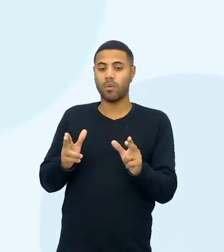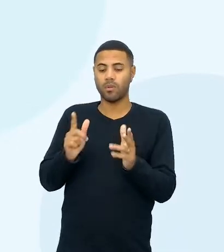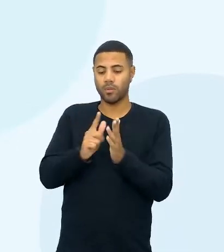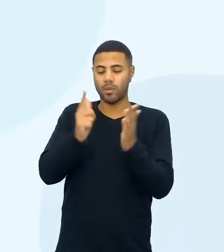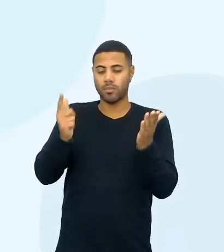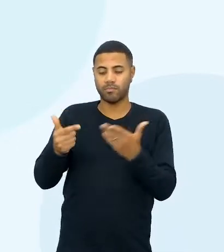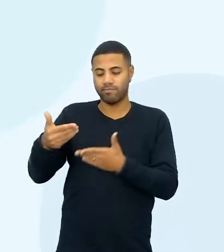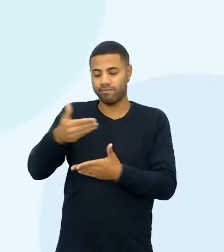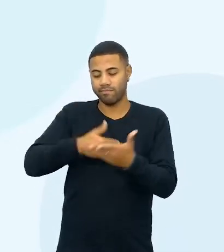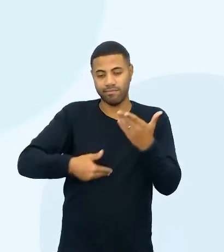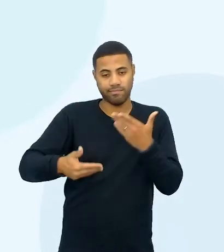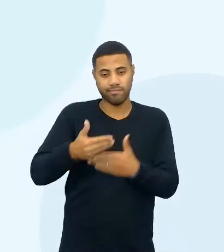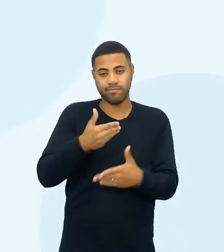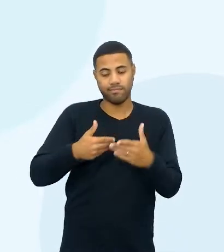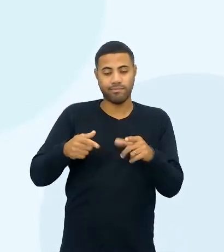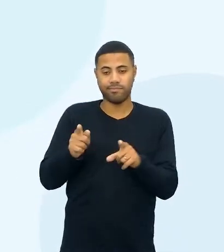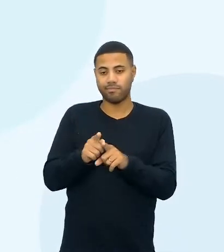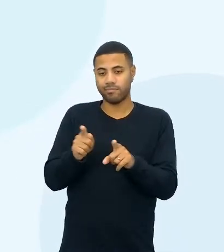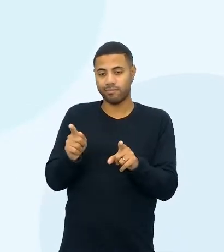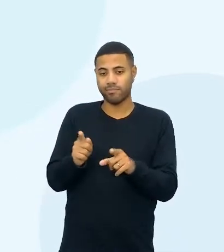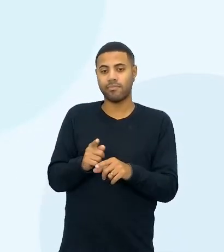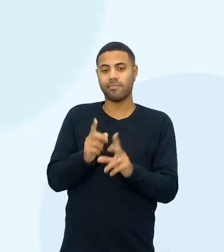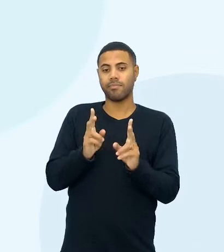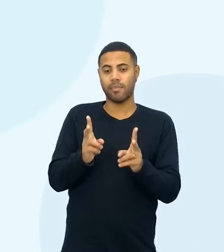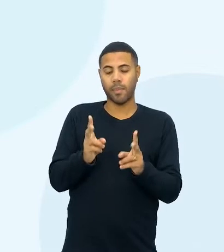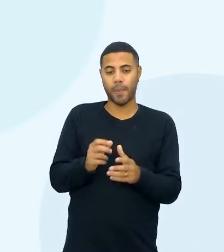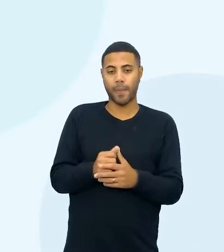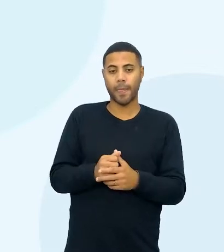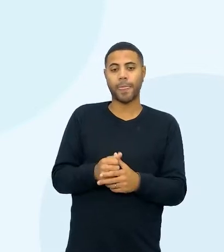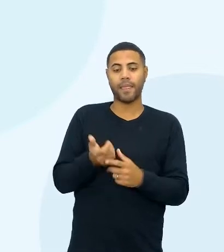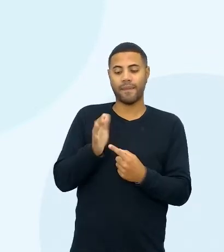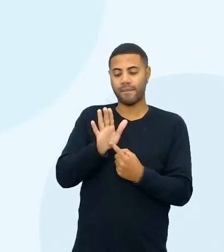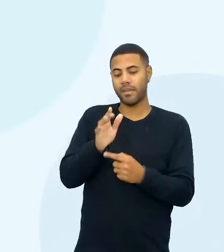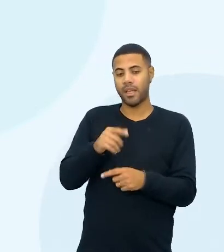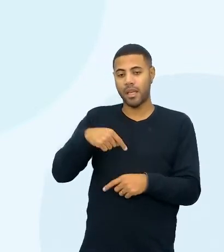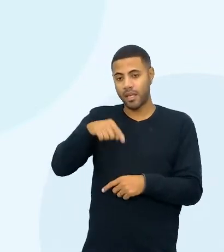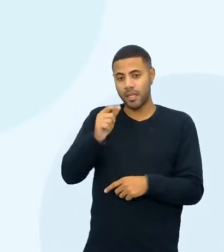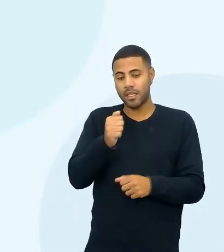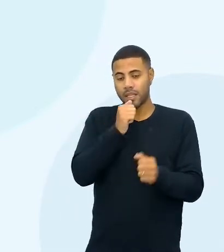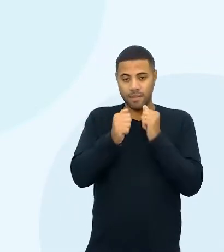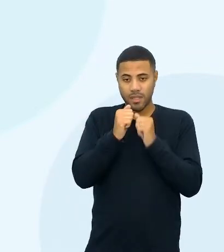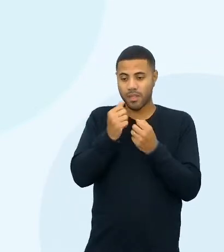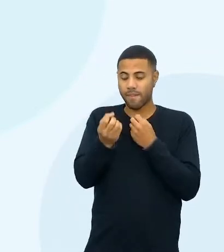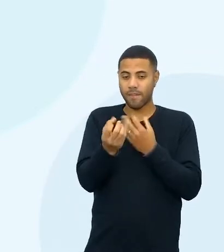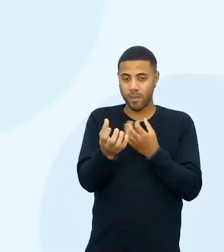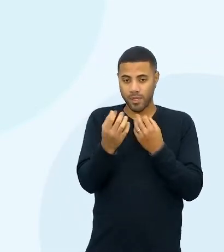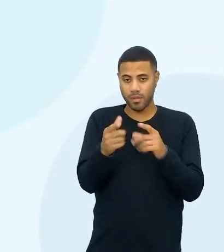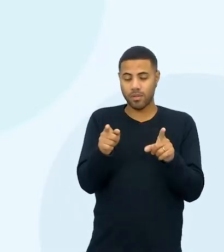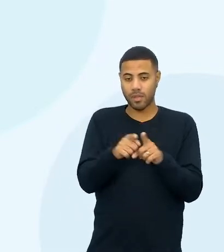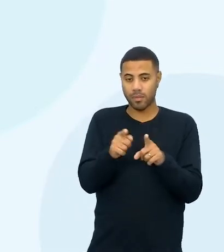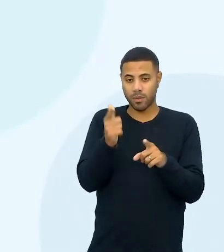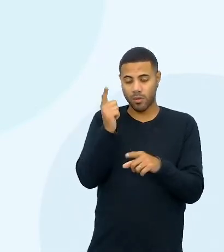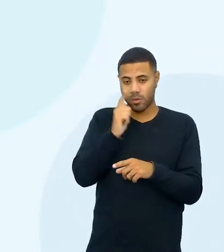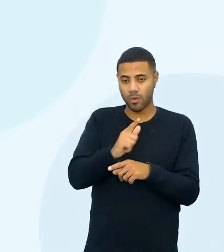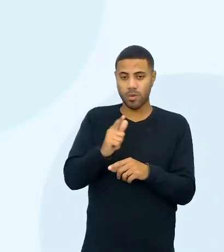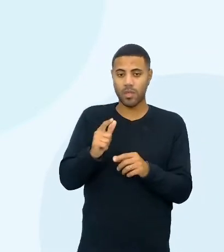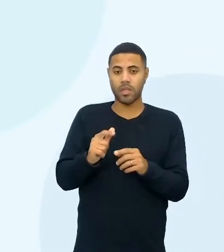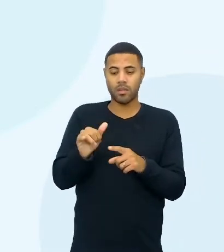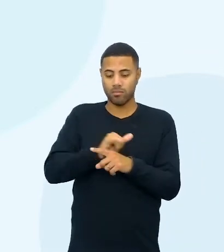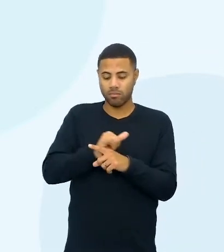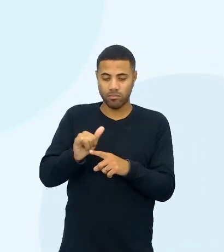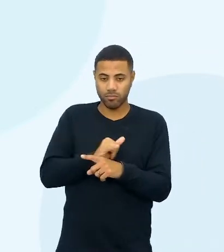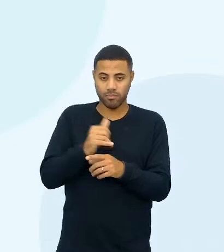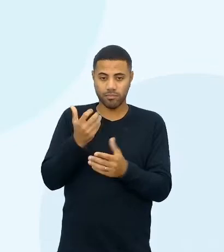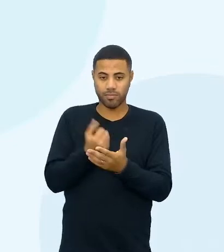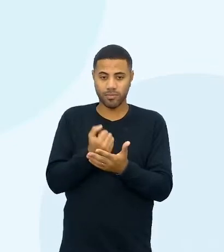jornalismo televisivo, ele que entrevista, ele que traz informação, que passa para a edição. Então,